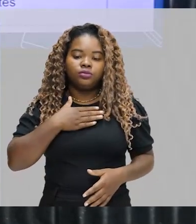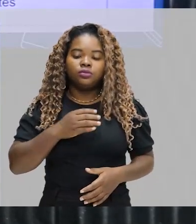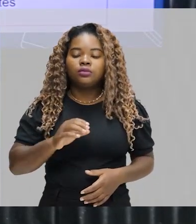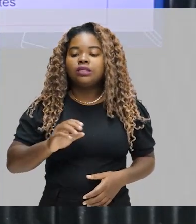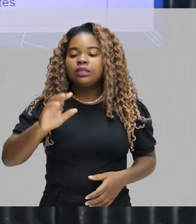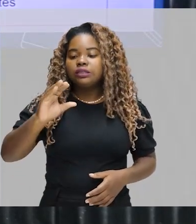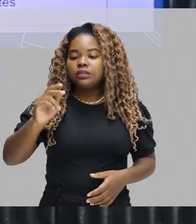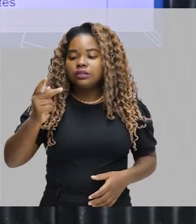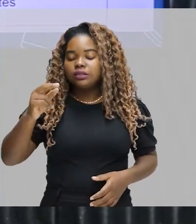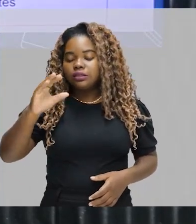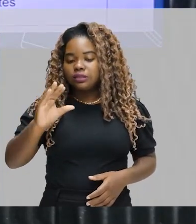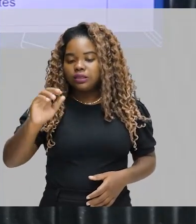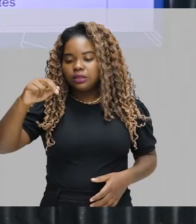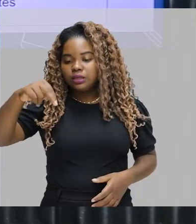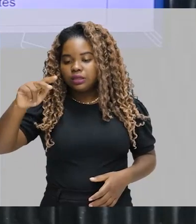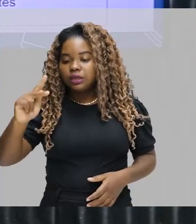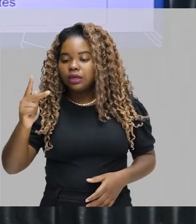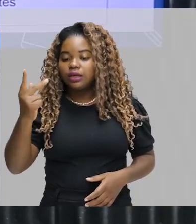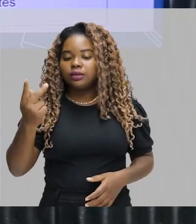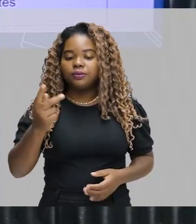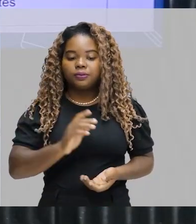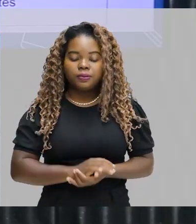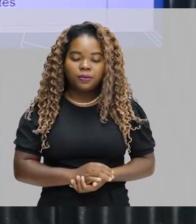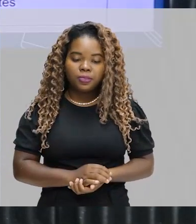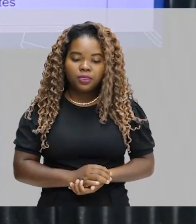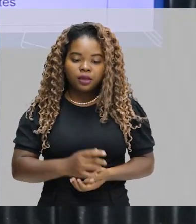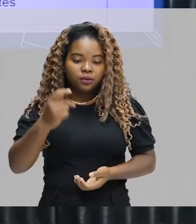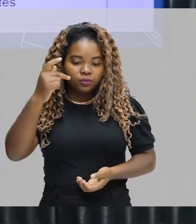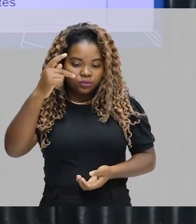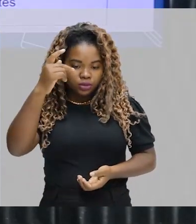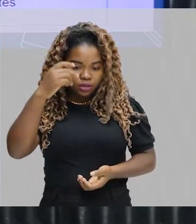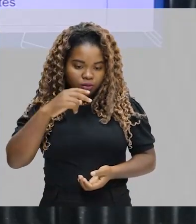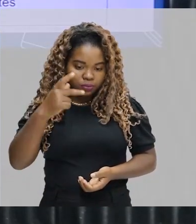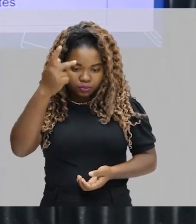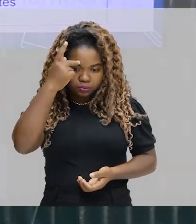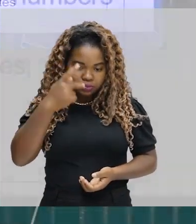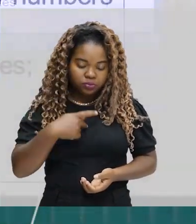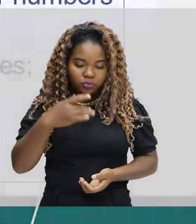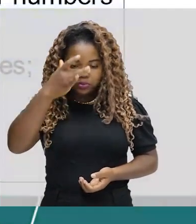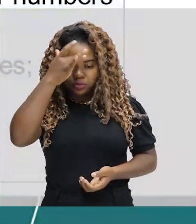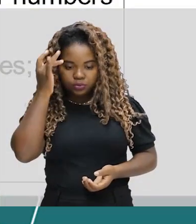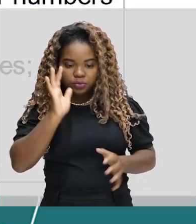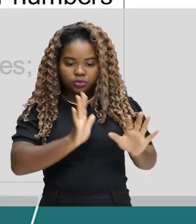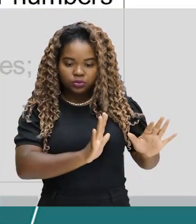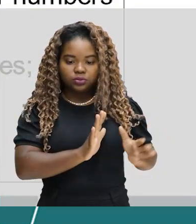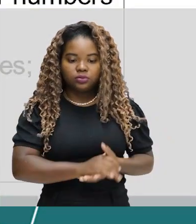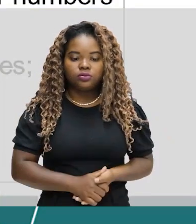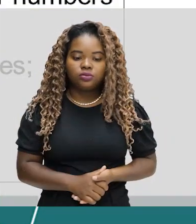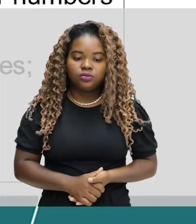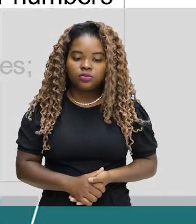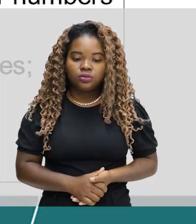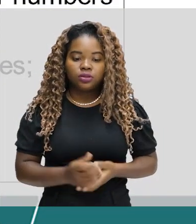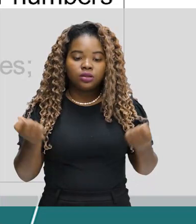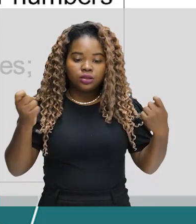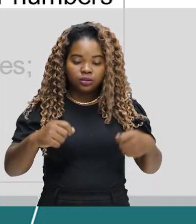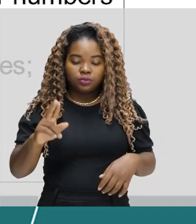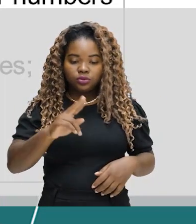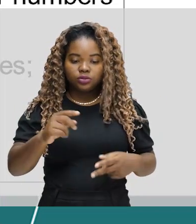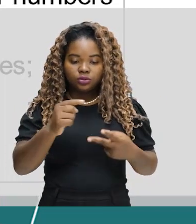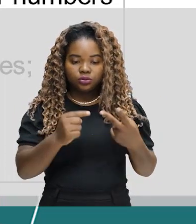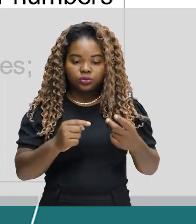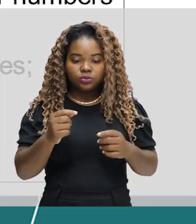números de identificação pessoal. E outra curiosidade é que nós podemos usar os números de duas